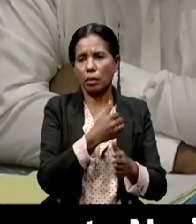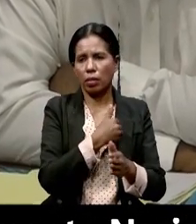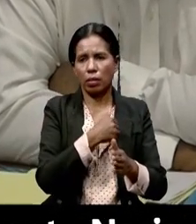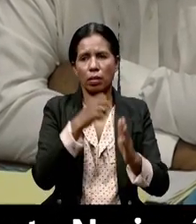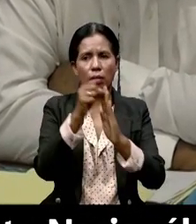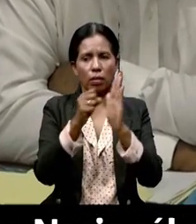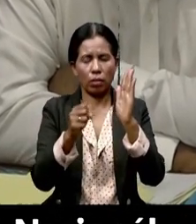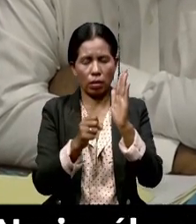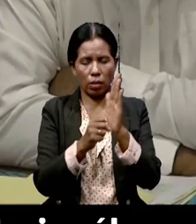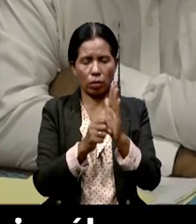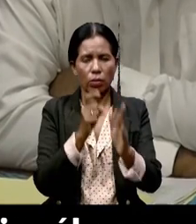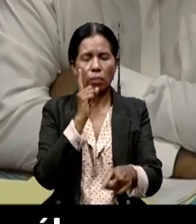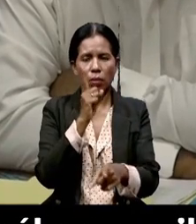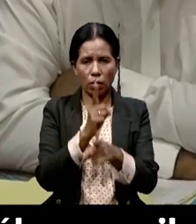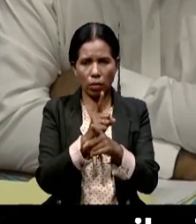statut propio ada,